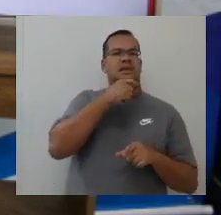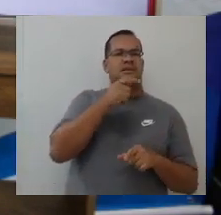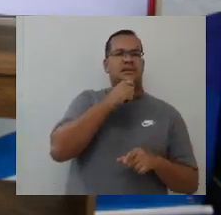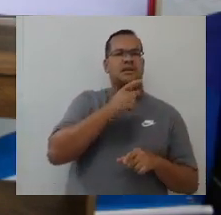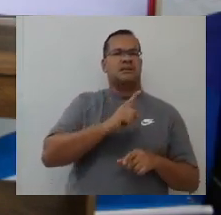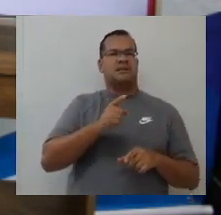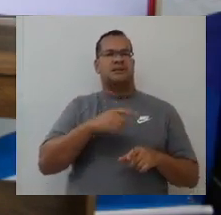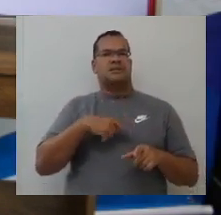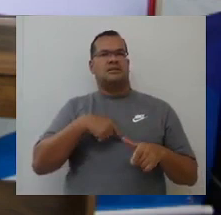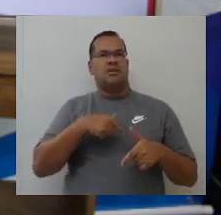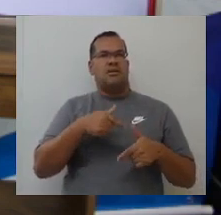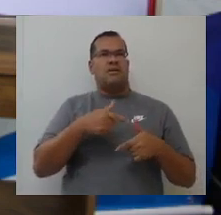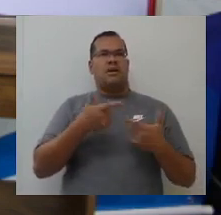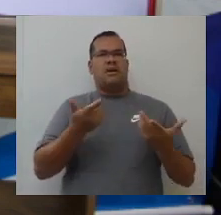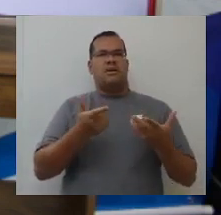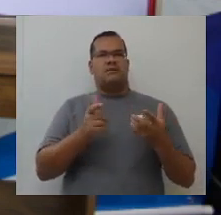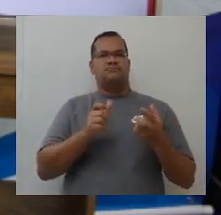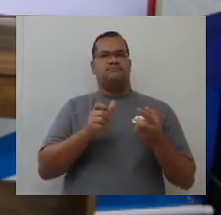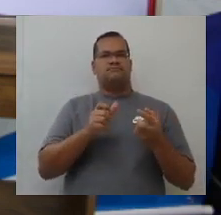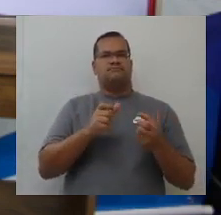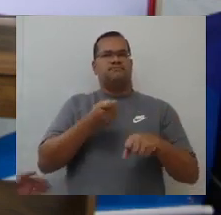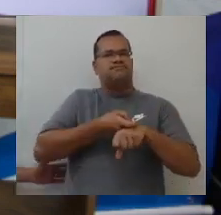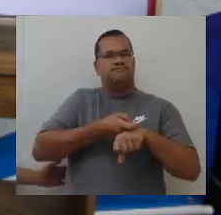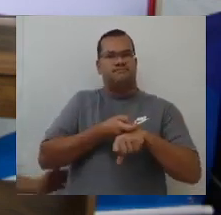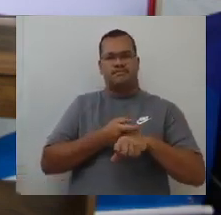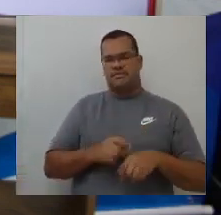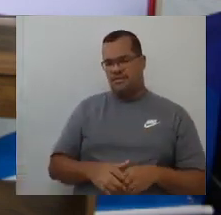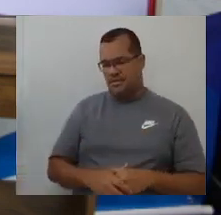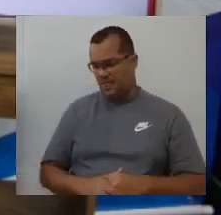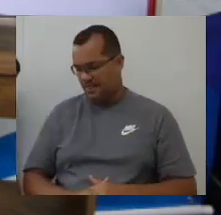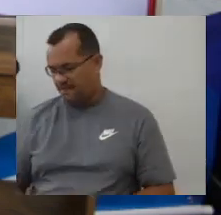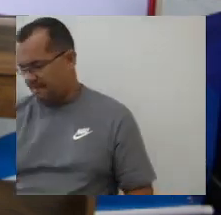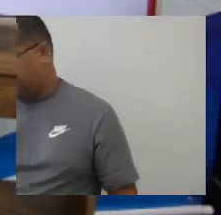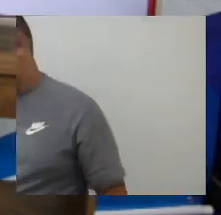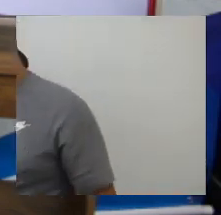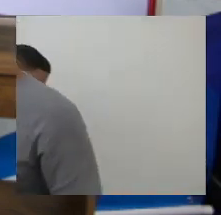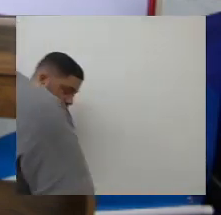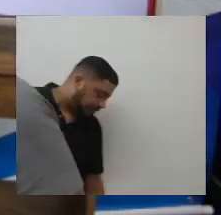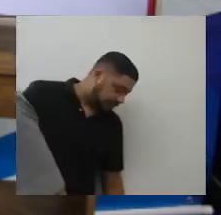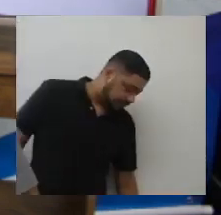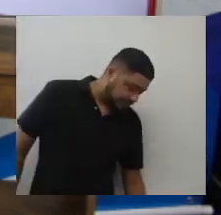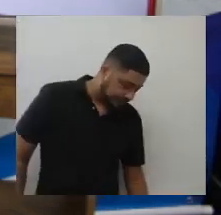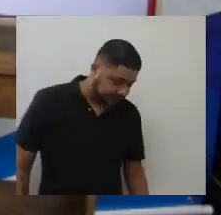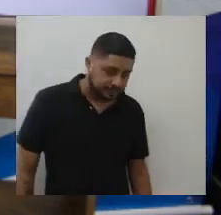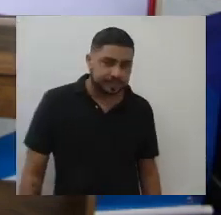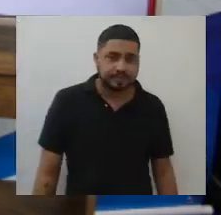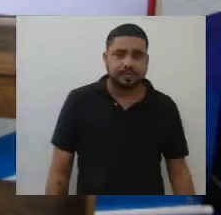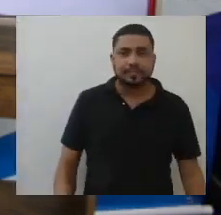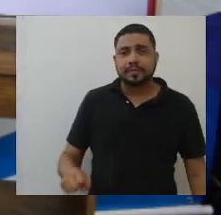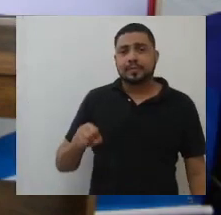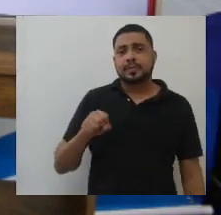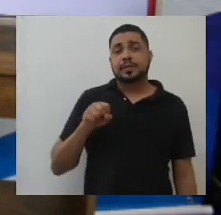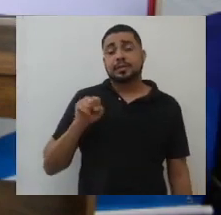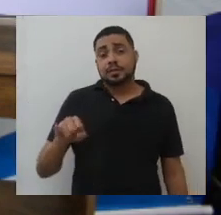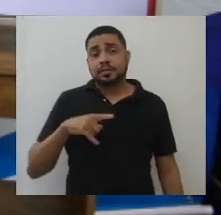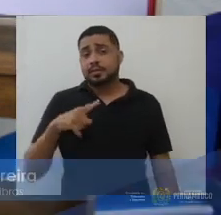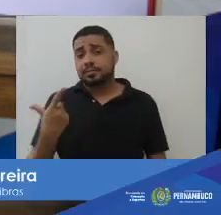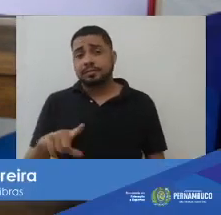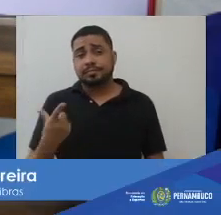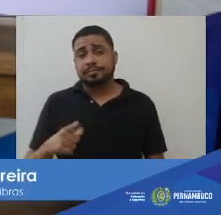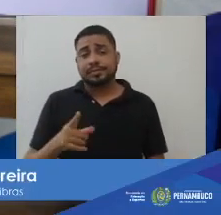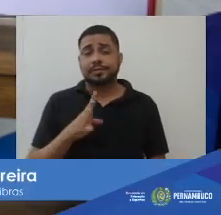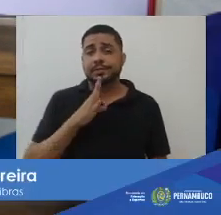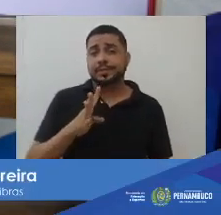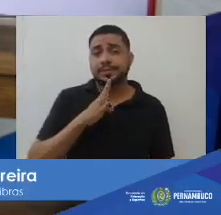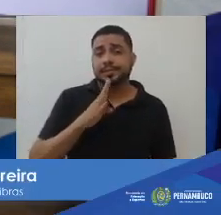tão mecânica, vamos dizer assim. É, claro que acaba atrapalhando bastante. Se a gente não tem conhecimento das expressões idiomáticas, a gente